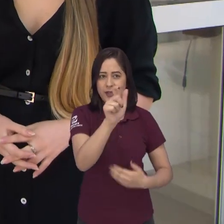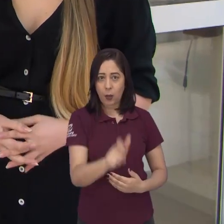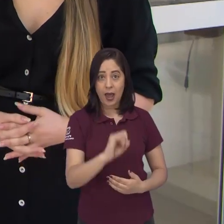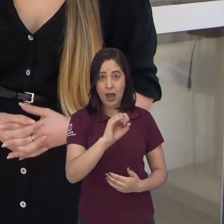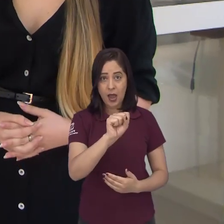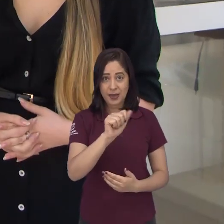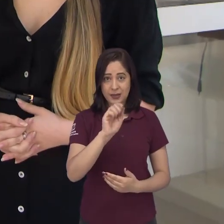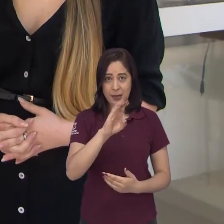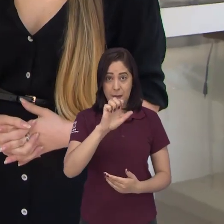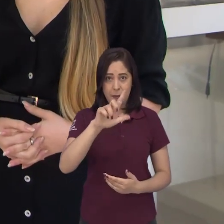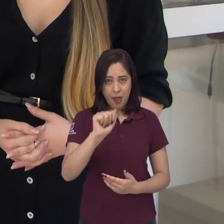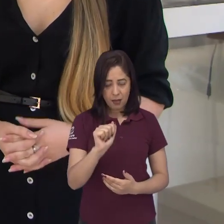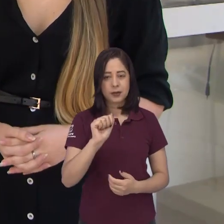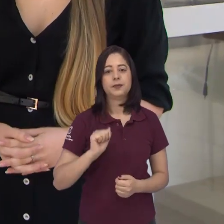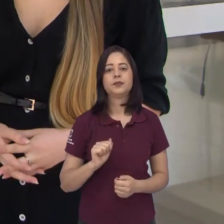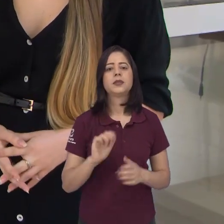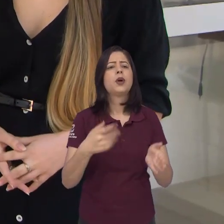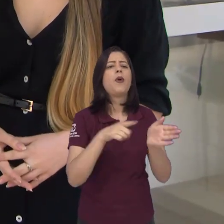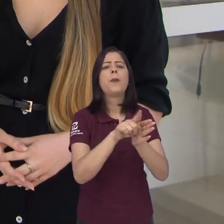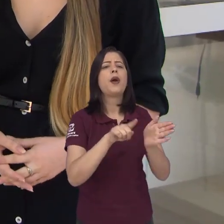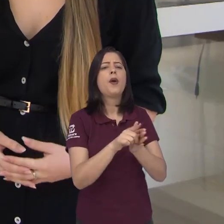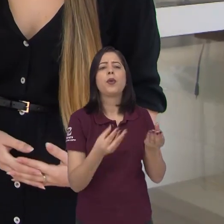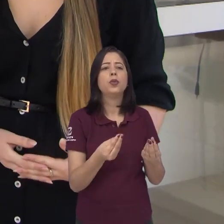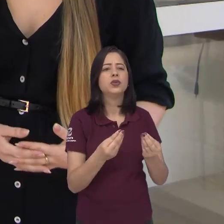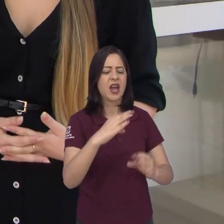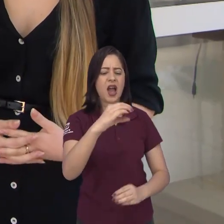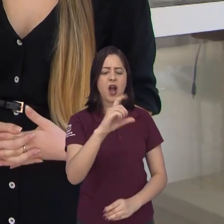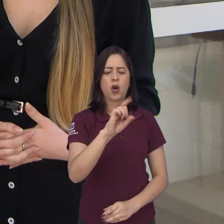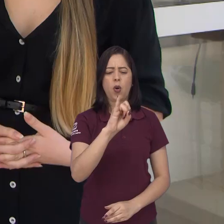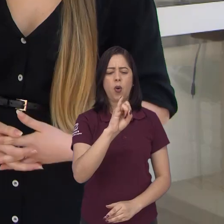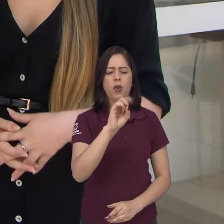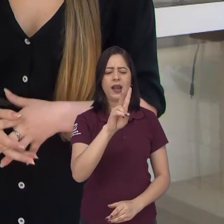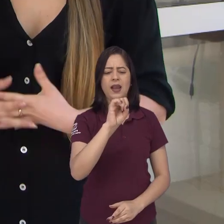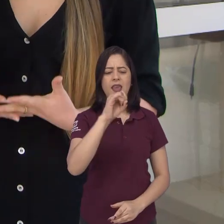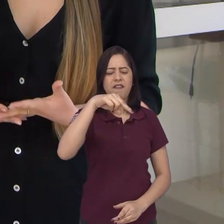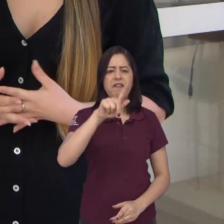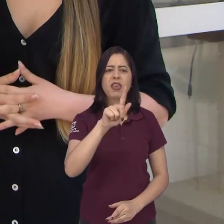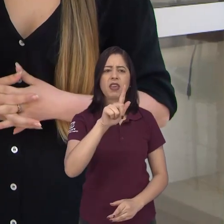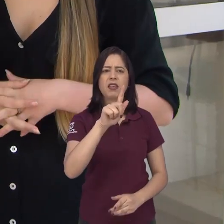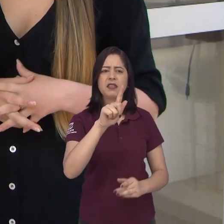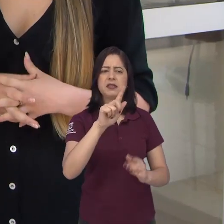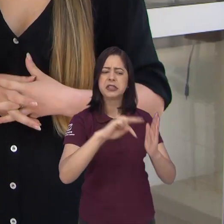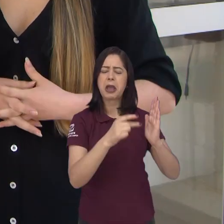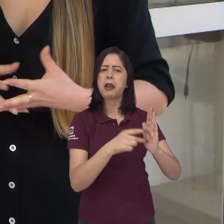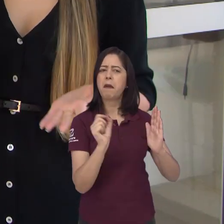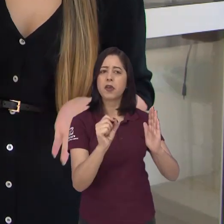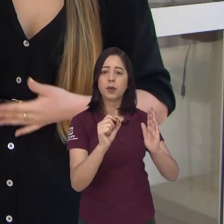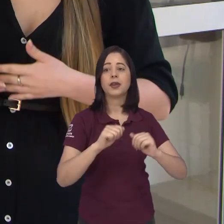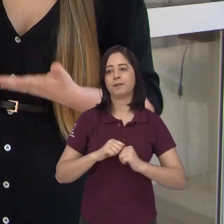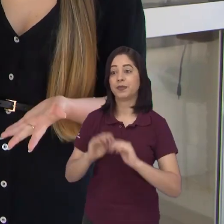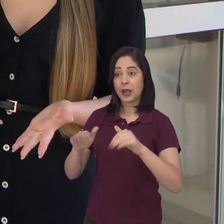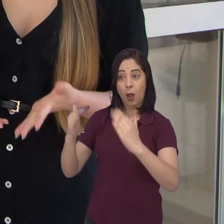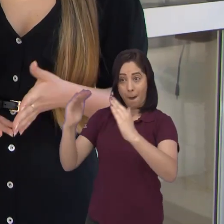um dos co-livings aqui da cidade. Isabela, eu já vou começar te perguntando o que é o co-living, né? O co-living, ele é realmente uma